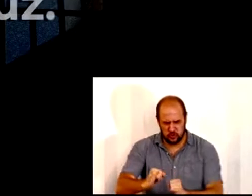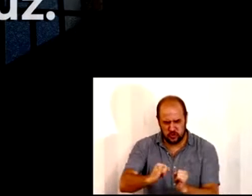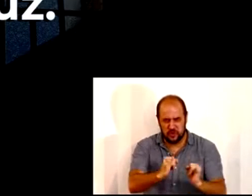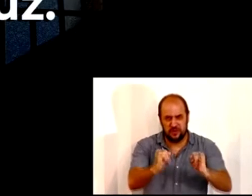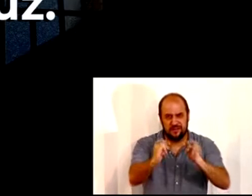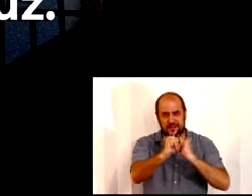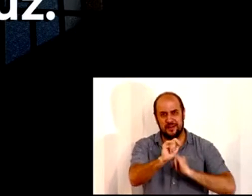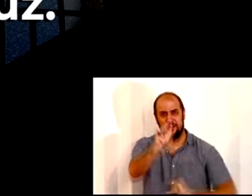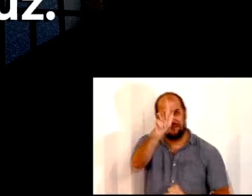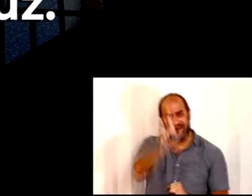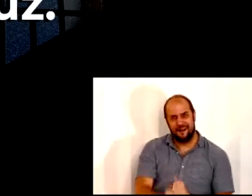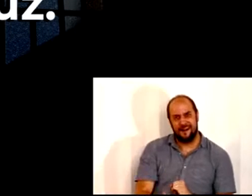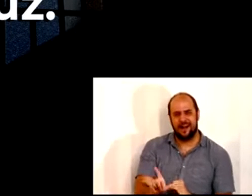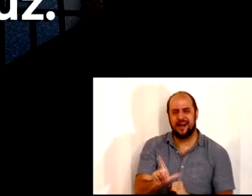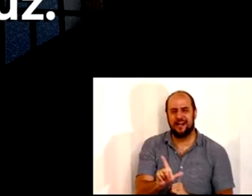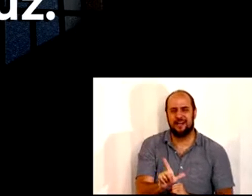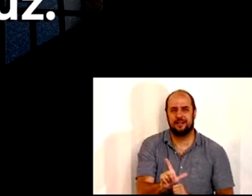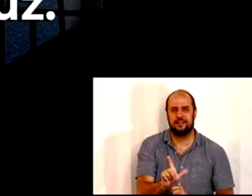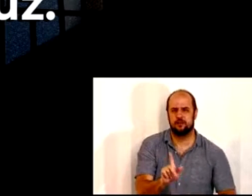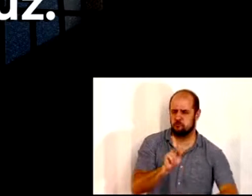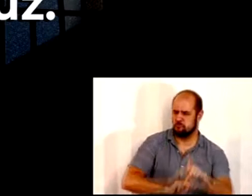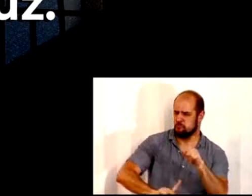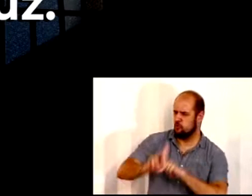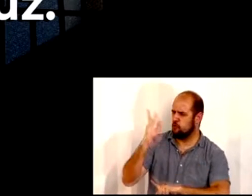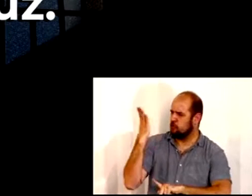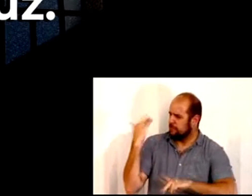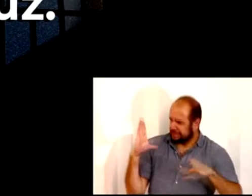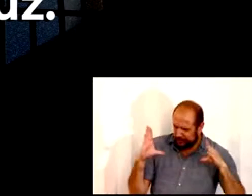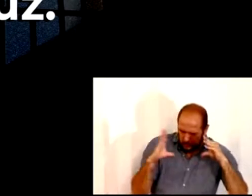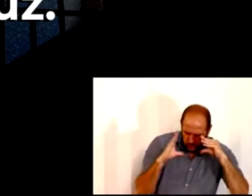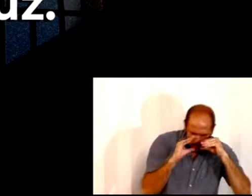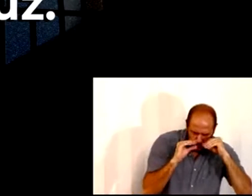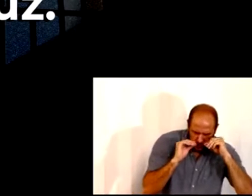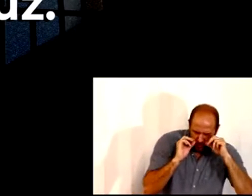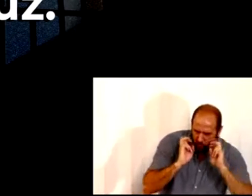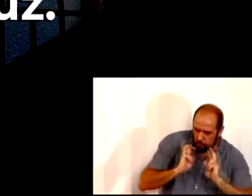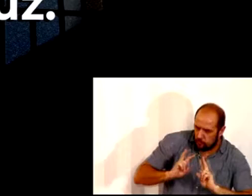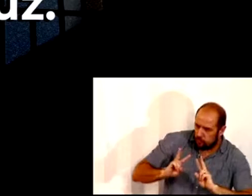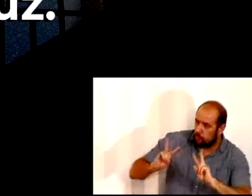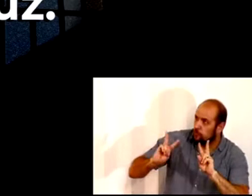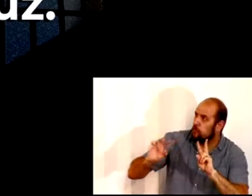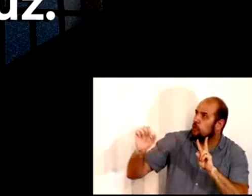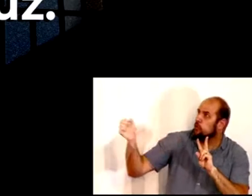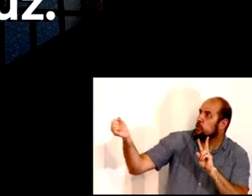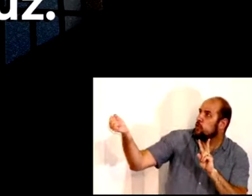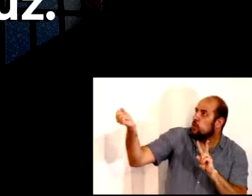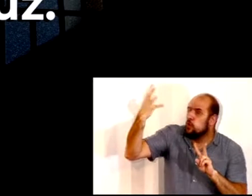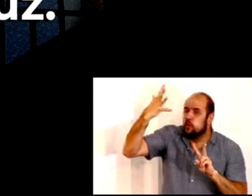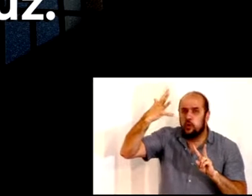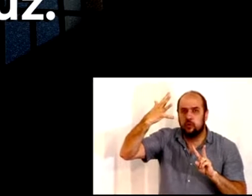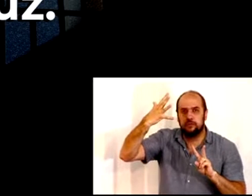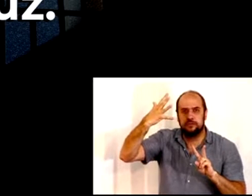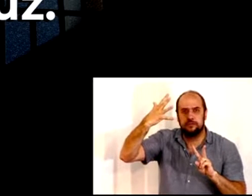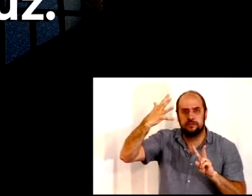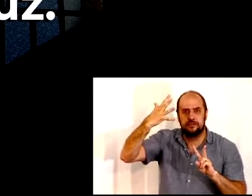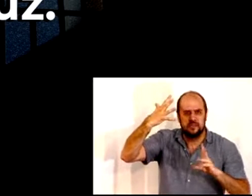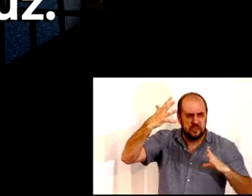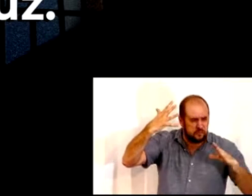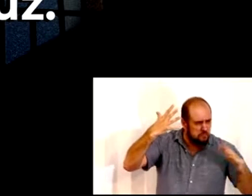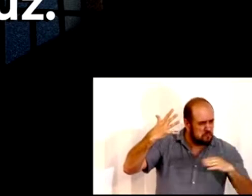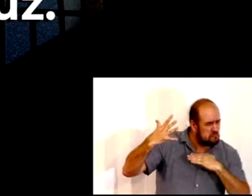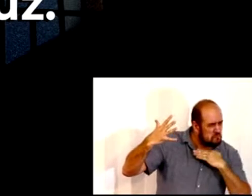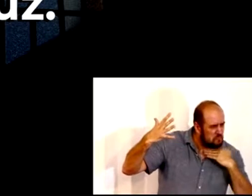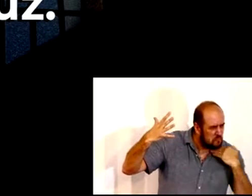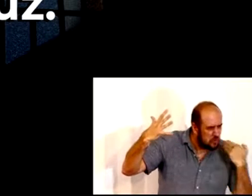gentios. O povo que andava em trevas viu grande luz. E aos que viviam na região da sombra da